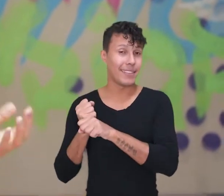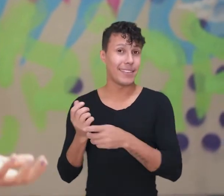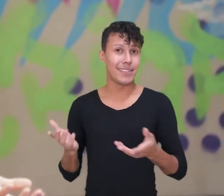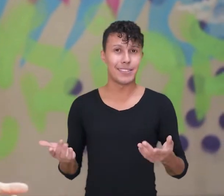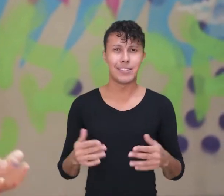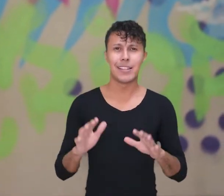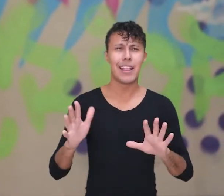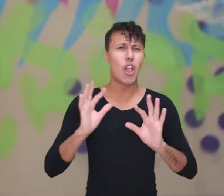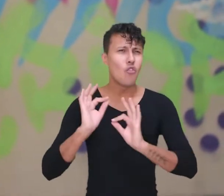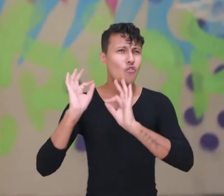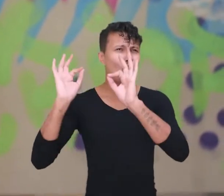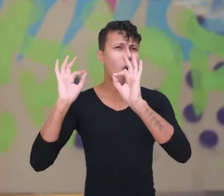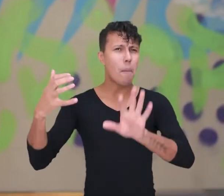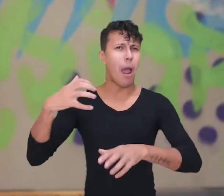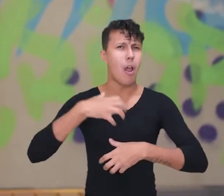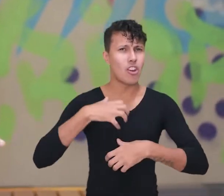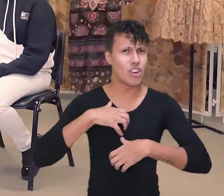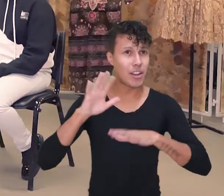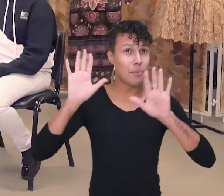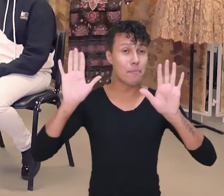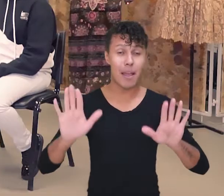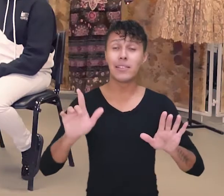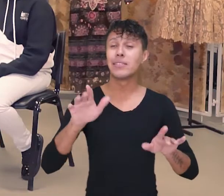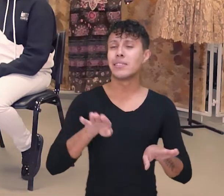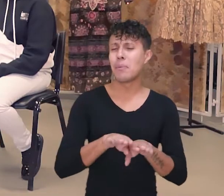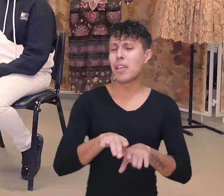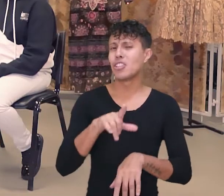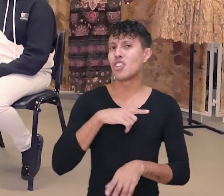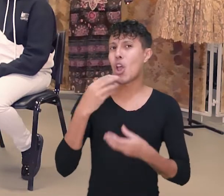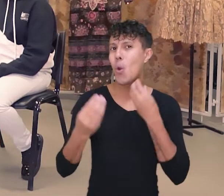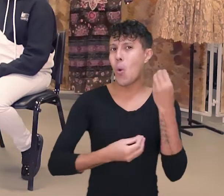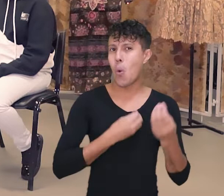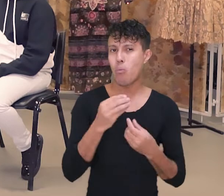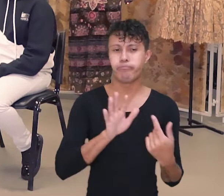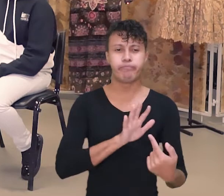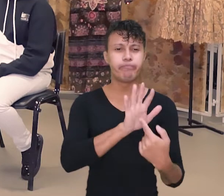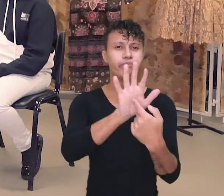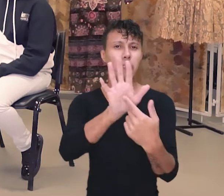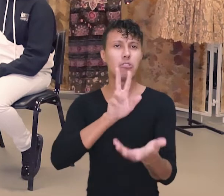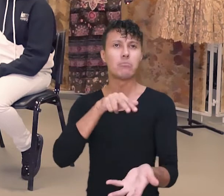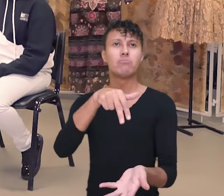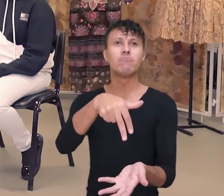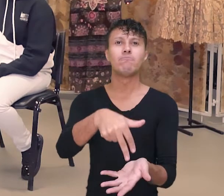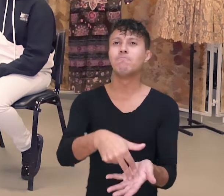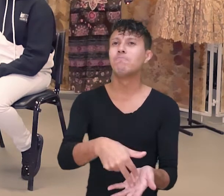muito formal, muito... né? Mas mesmo assim, ainda tinha uma forma de se apresentar